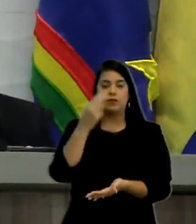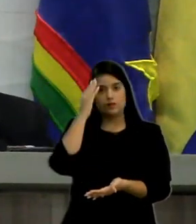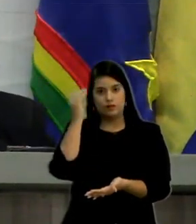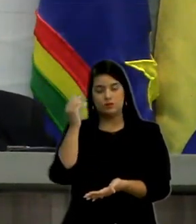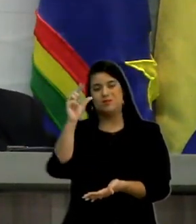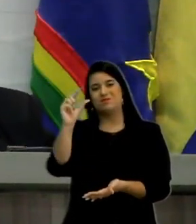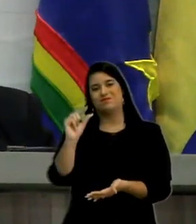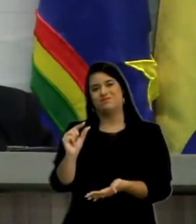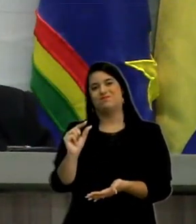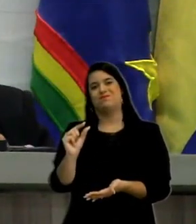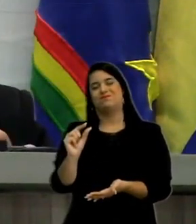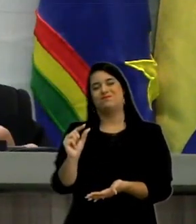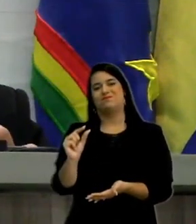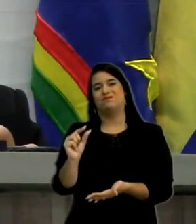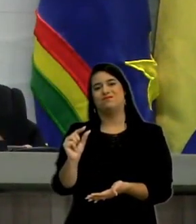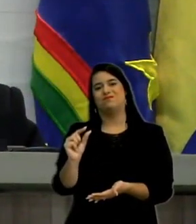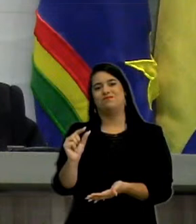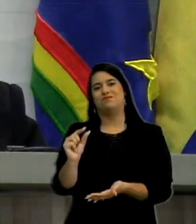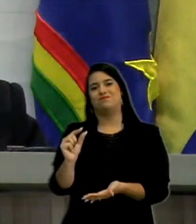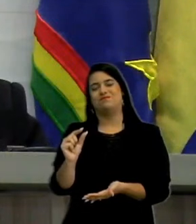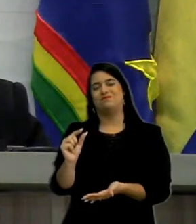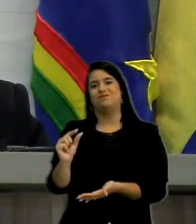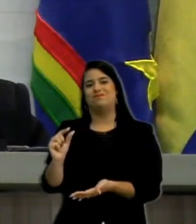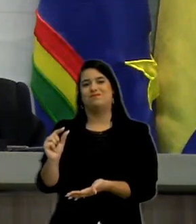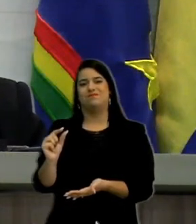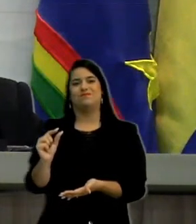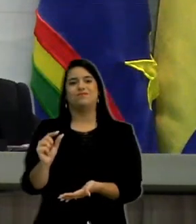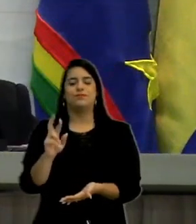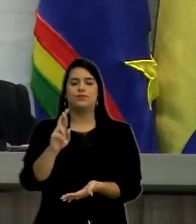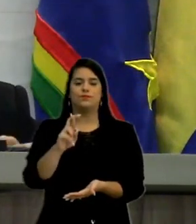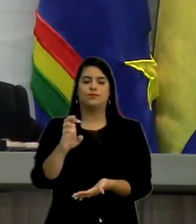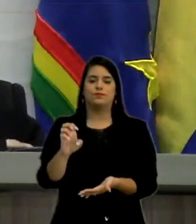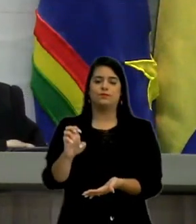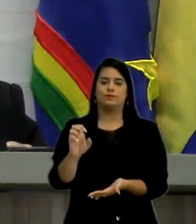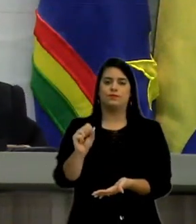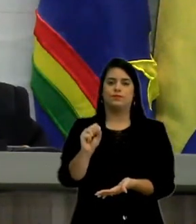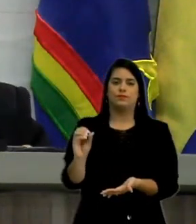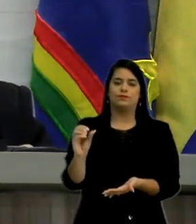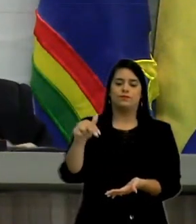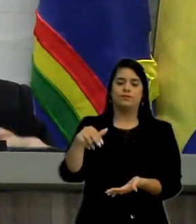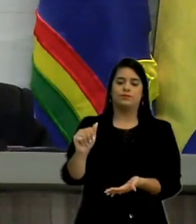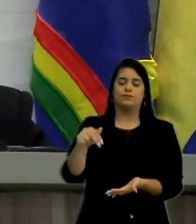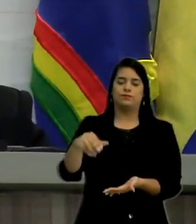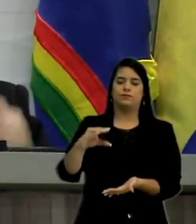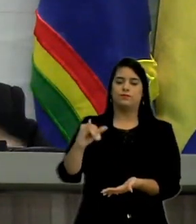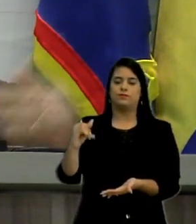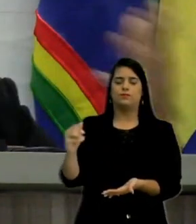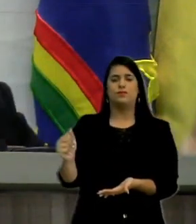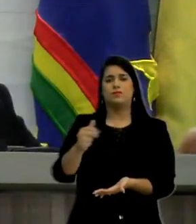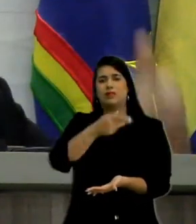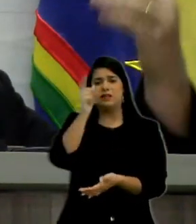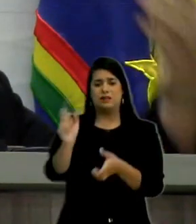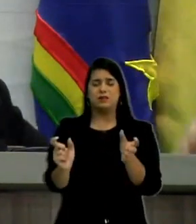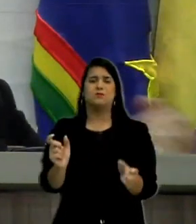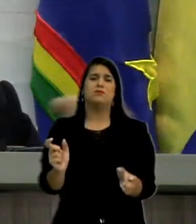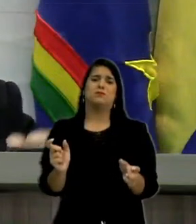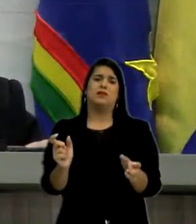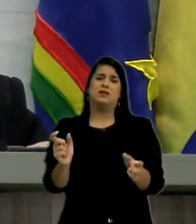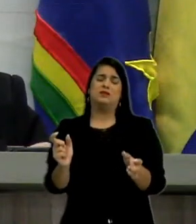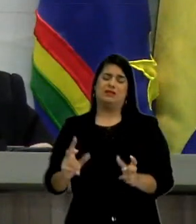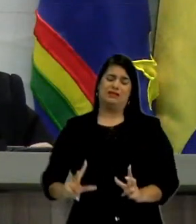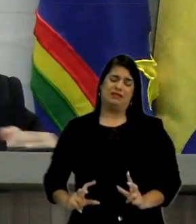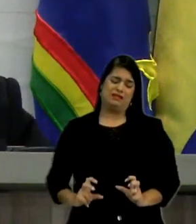diminuiu até a cota de ressonância, principalmente ressonância. Pessoas até que é portador de